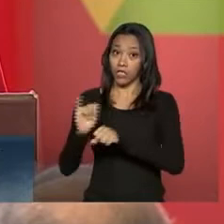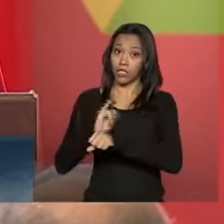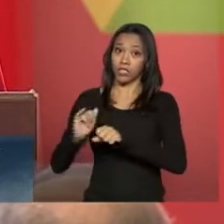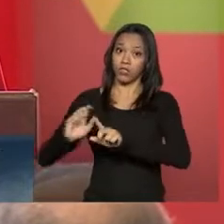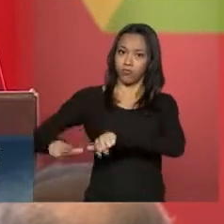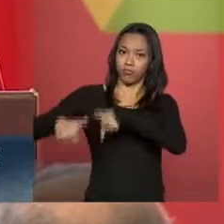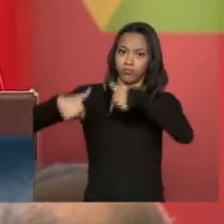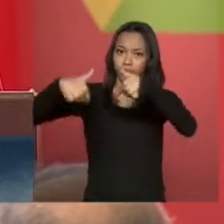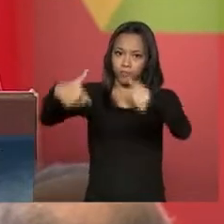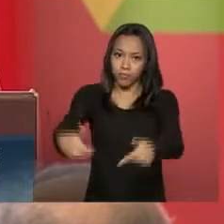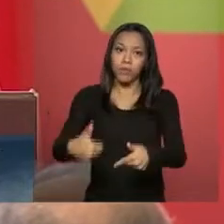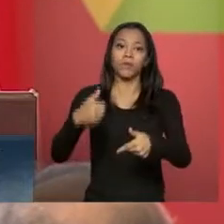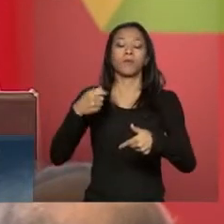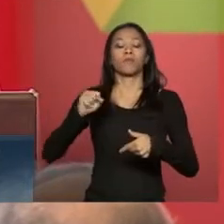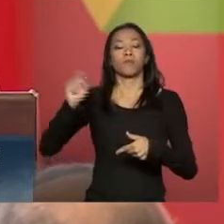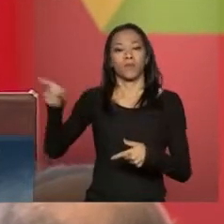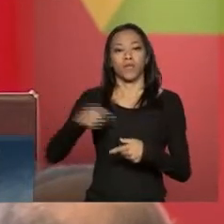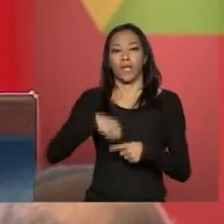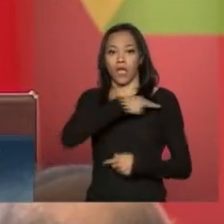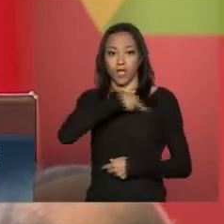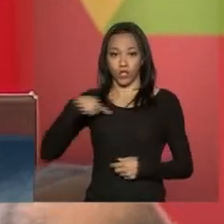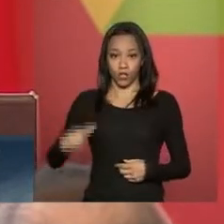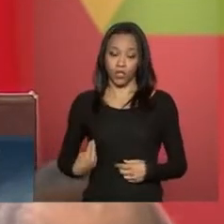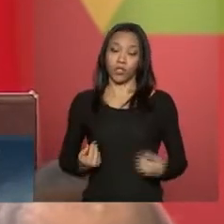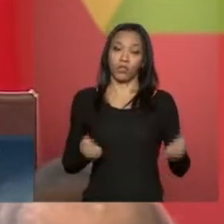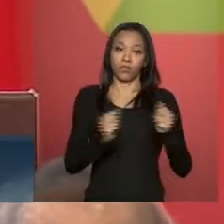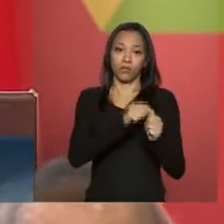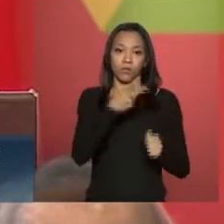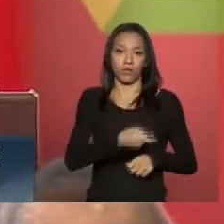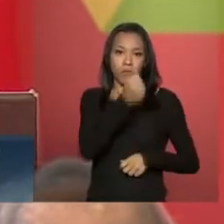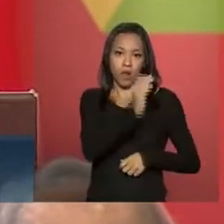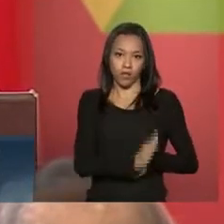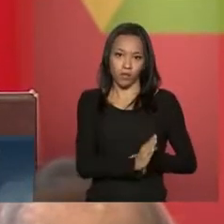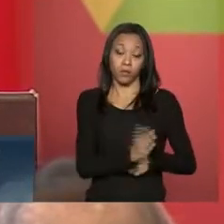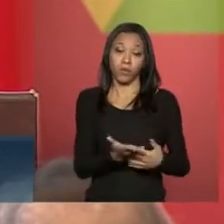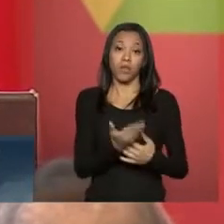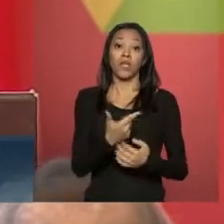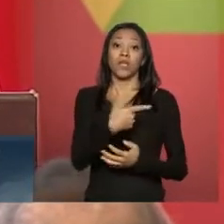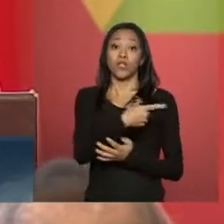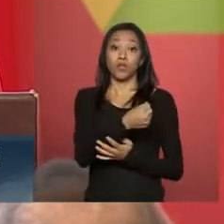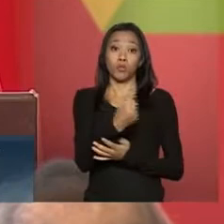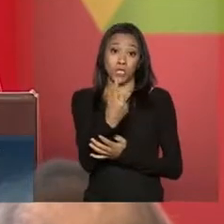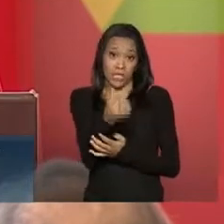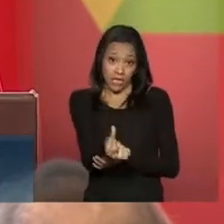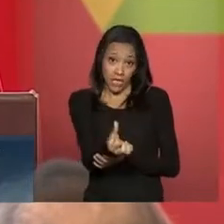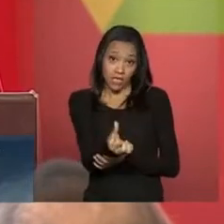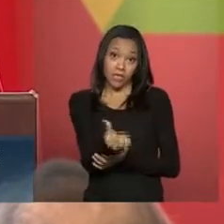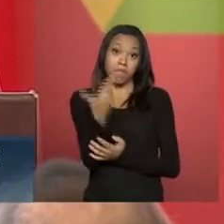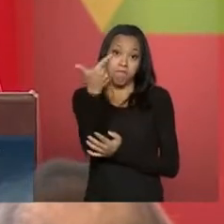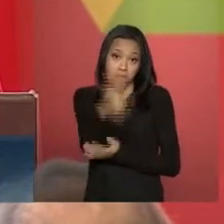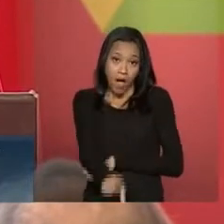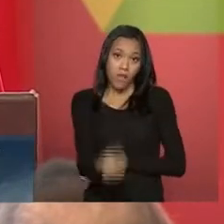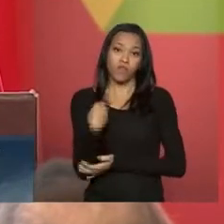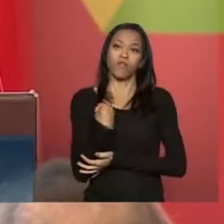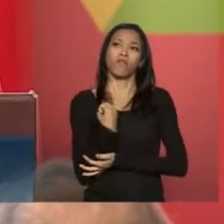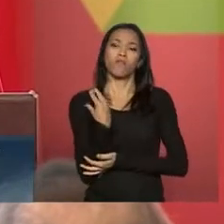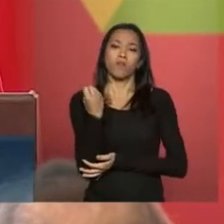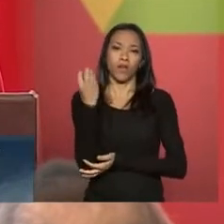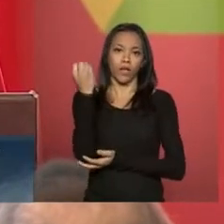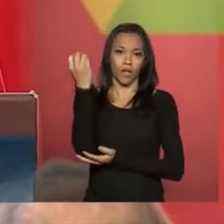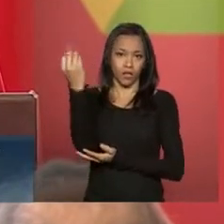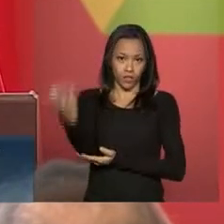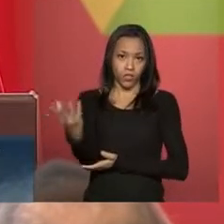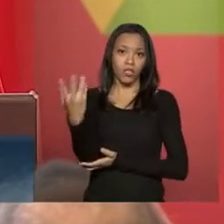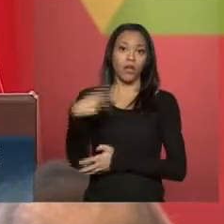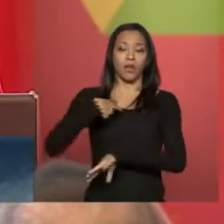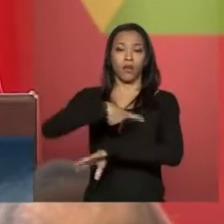entre a China e o Brasil. Em 2016, viajarei uma vez mais à República Popular